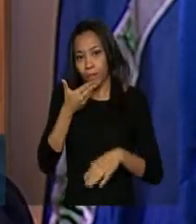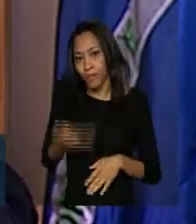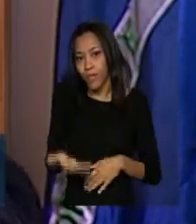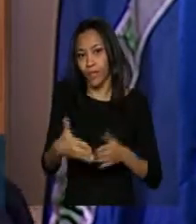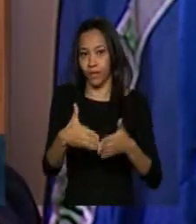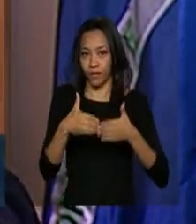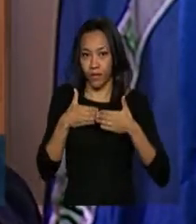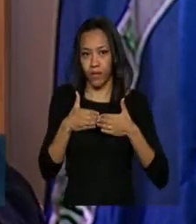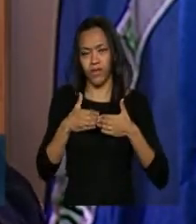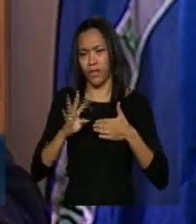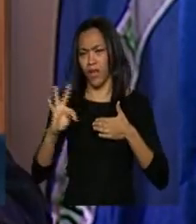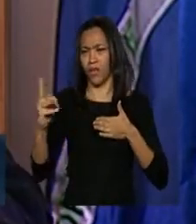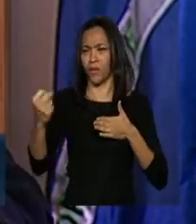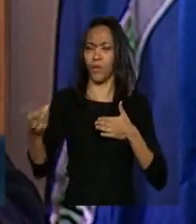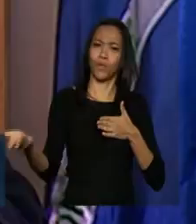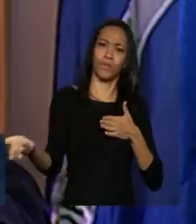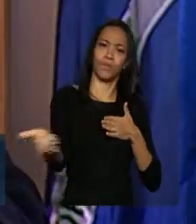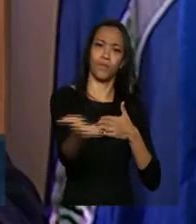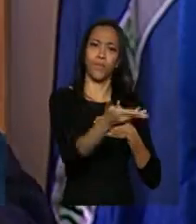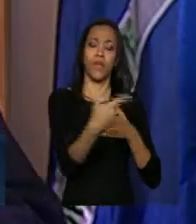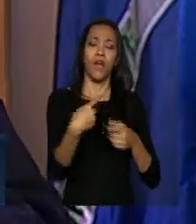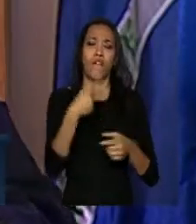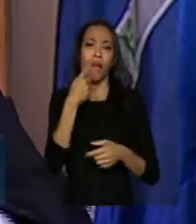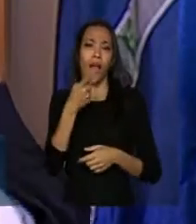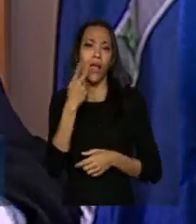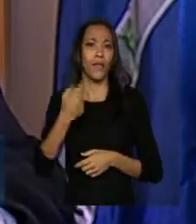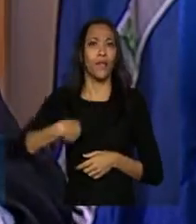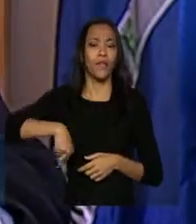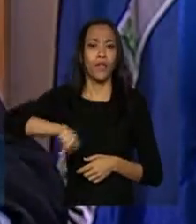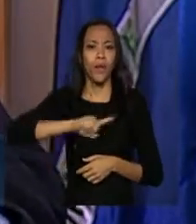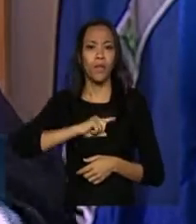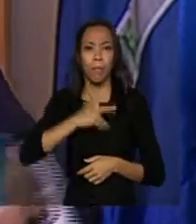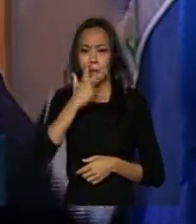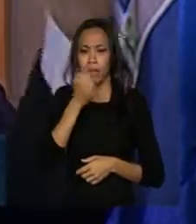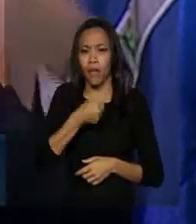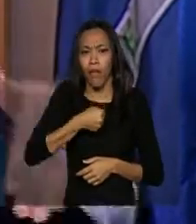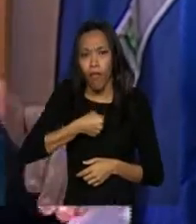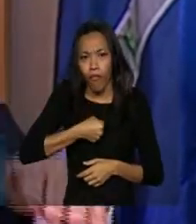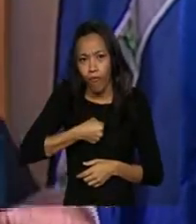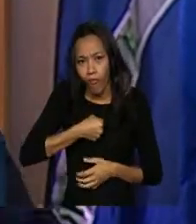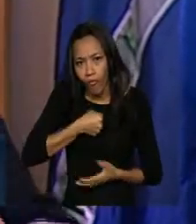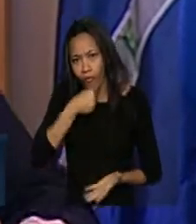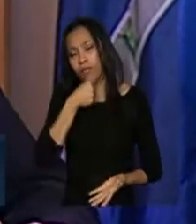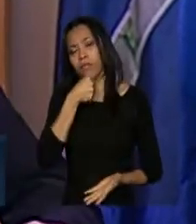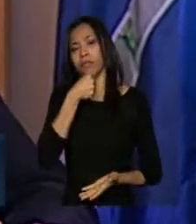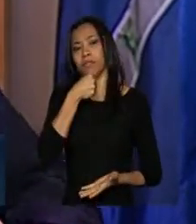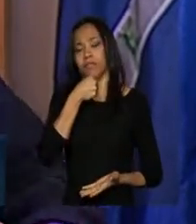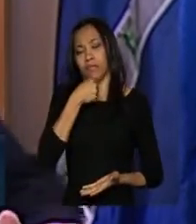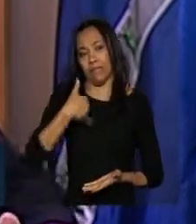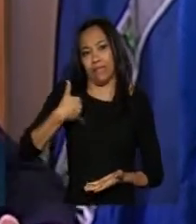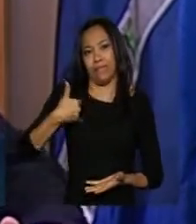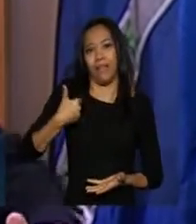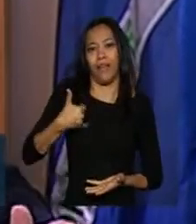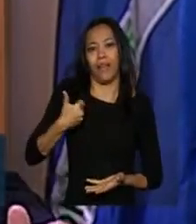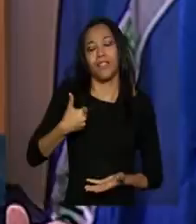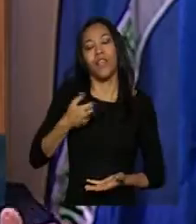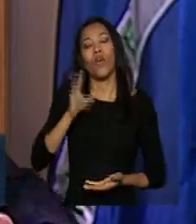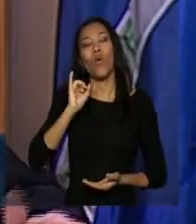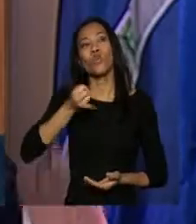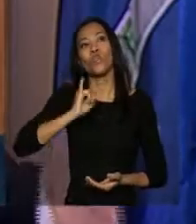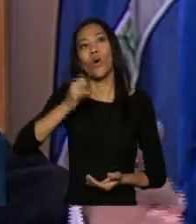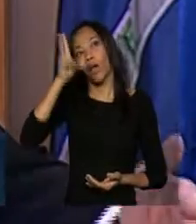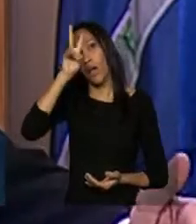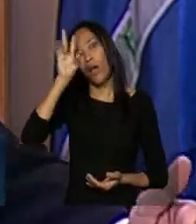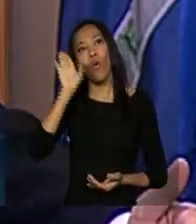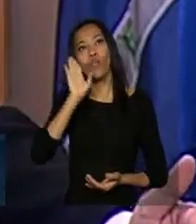e a todos vocês, porque me disseram uma vez que a gente tem noção que está envelhecendo quando a gente começa a gostar de ouvir, histórias. E a gente